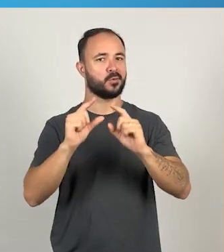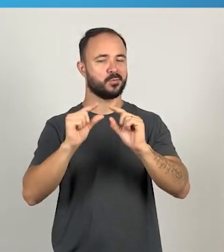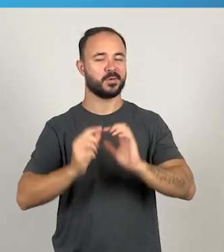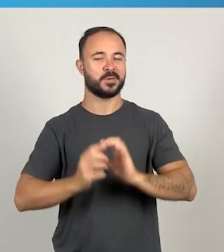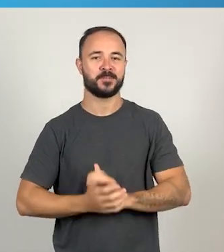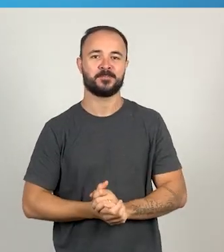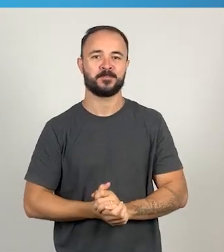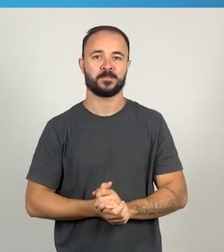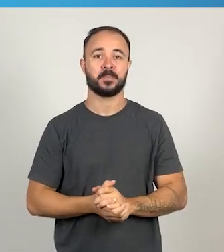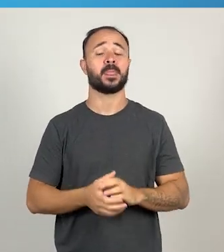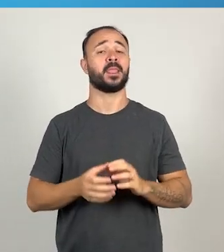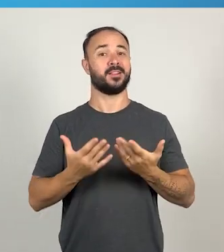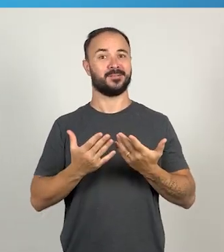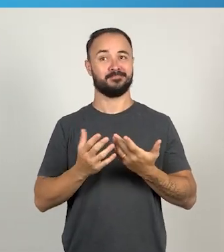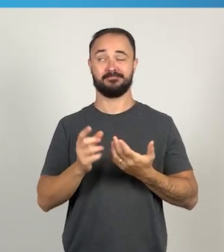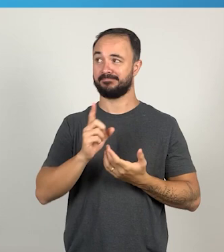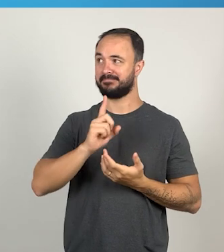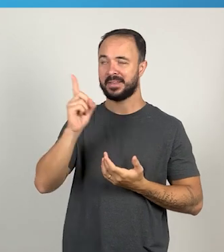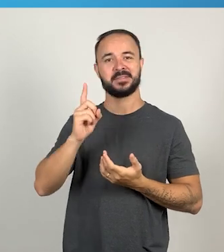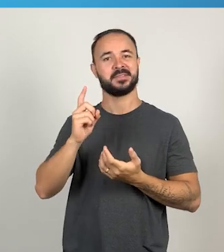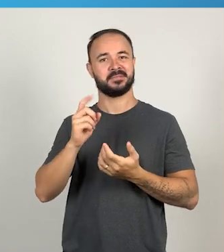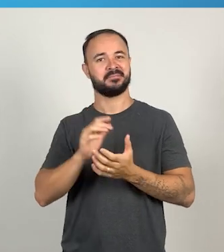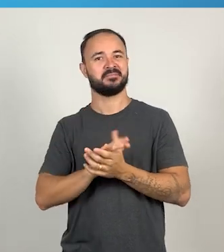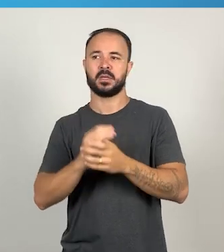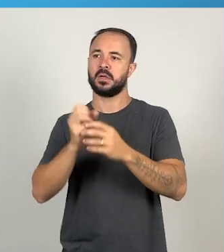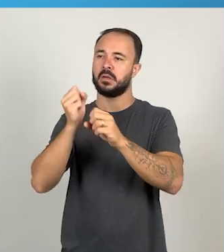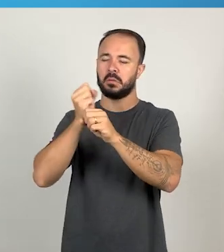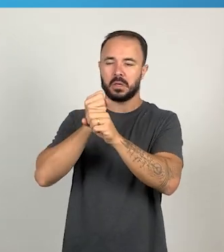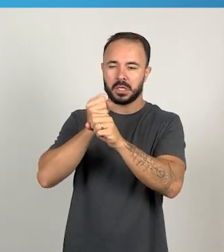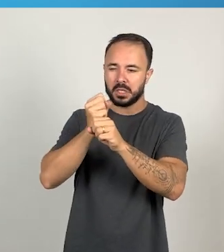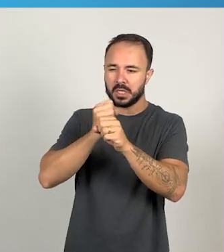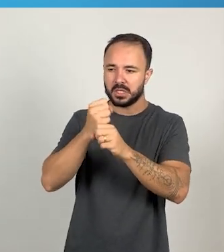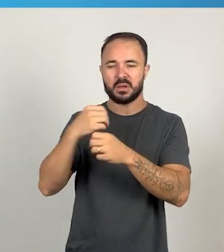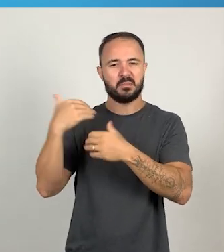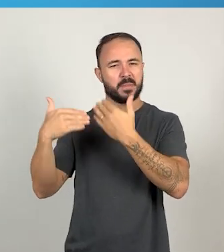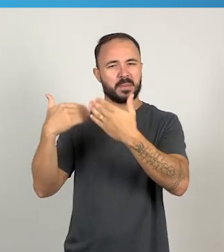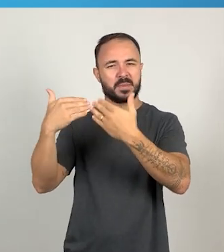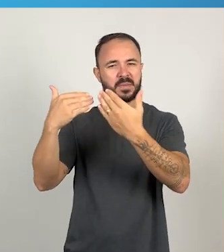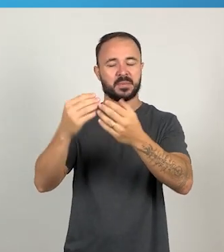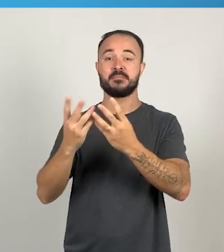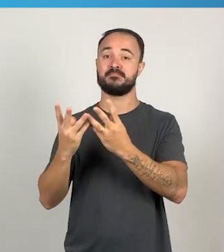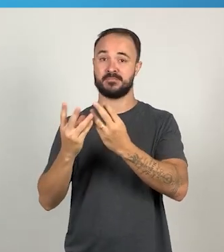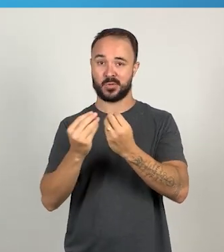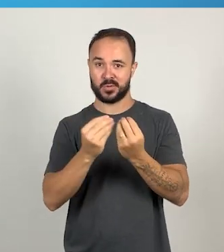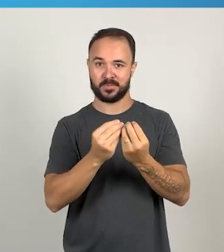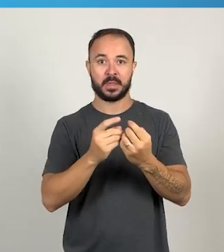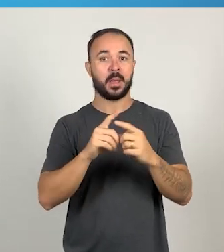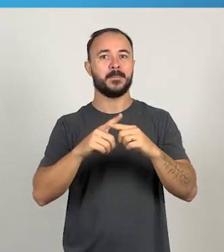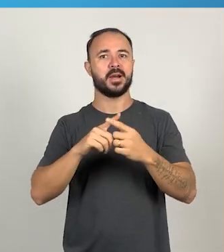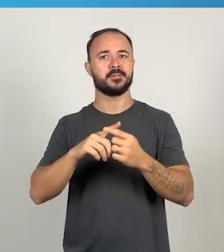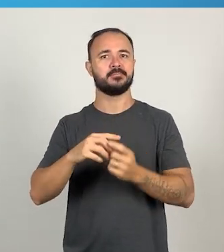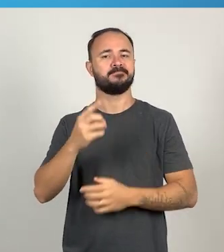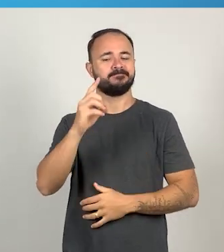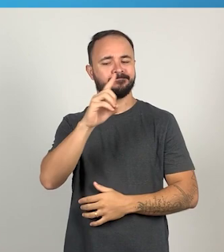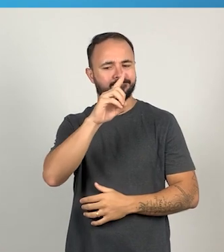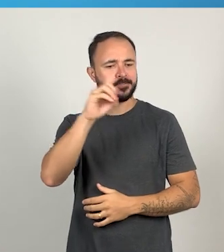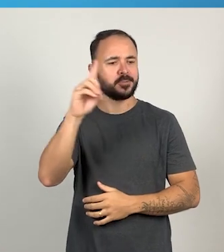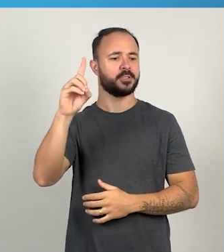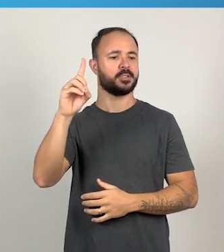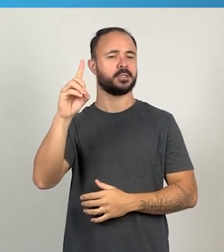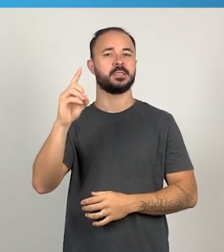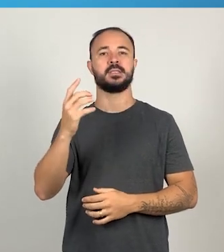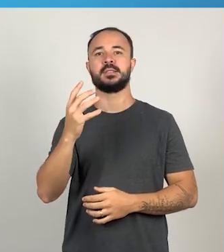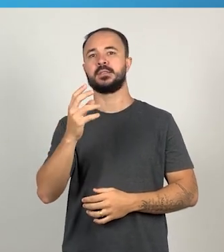Foi assim durante muito tempo, até que num certo dia, grupos indígenas